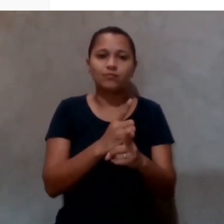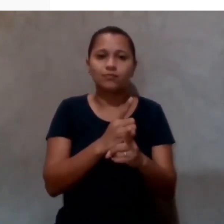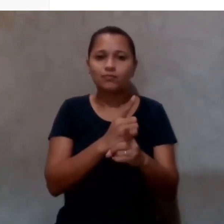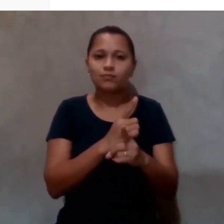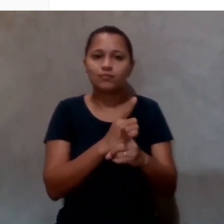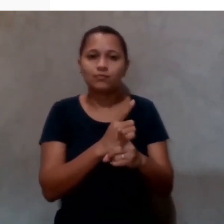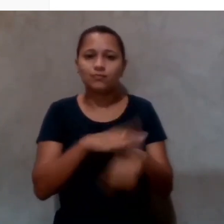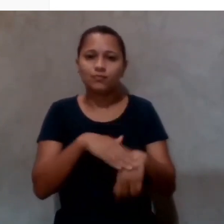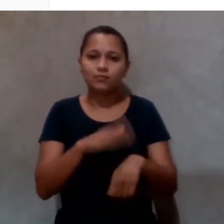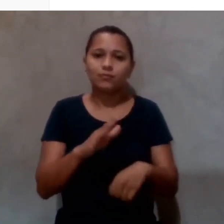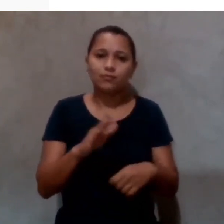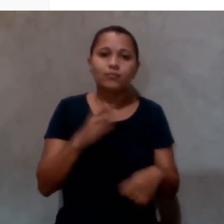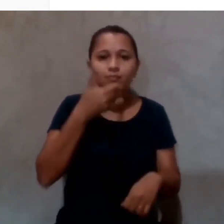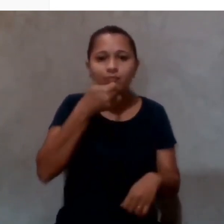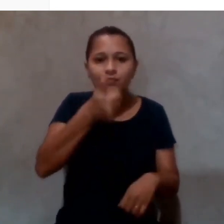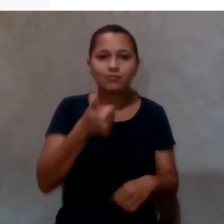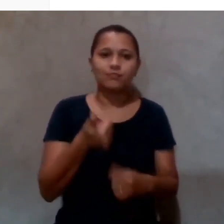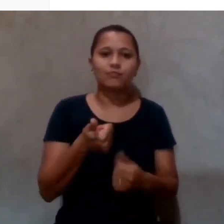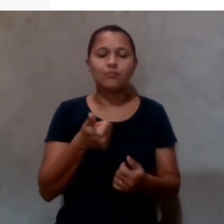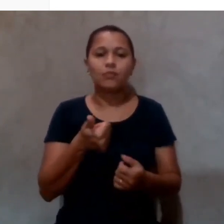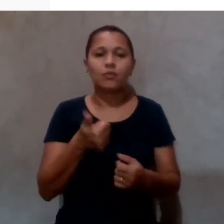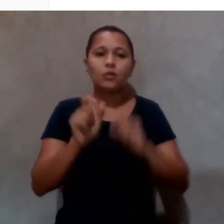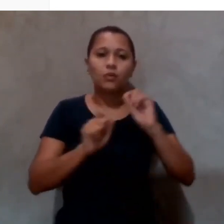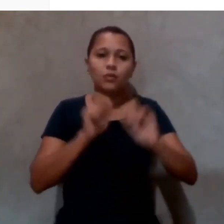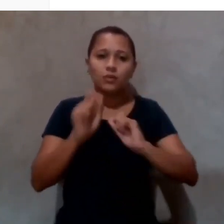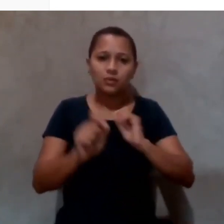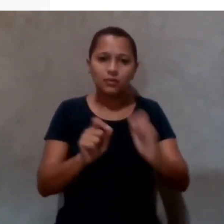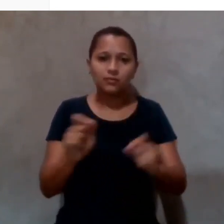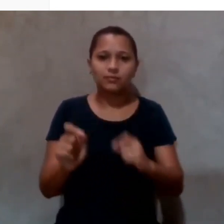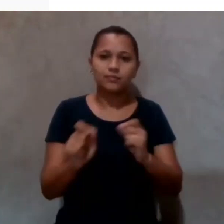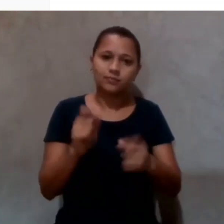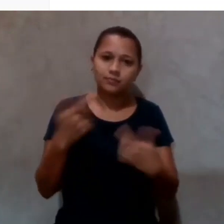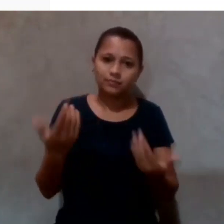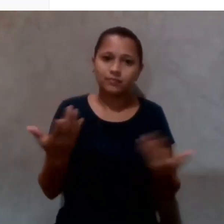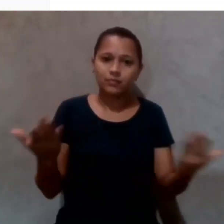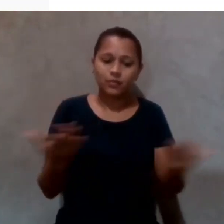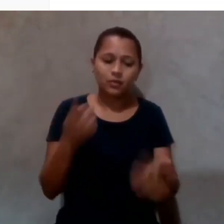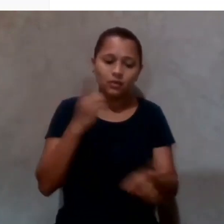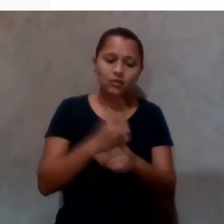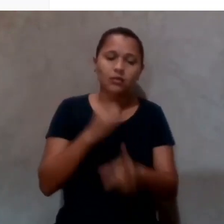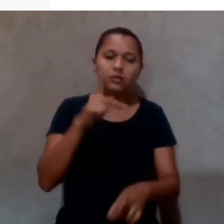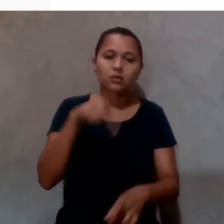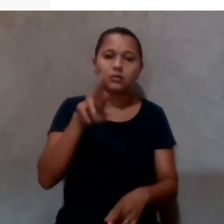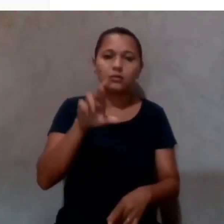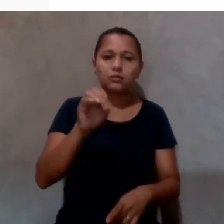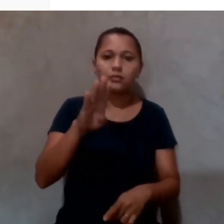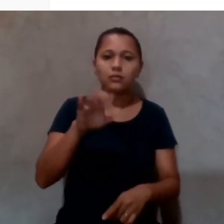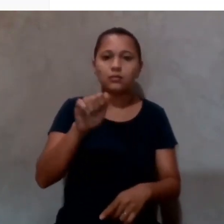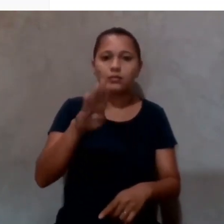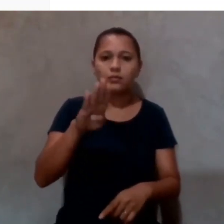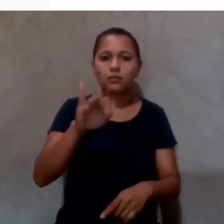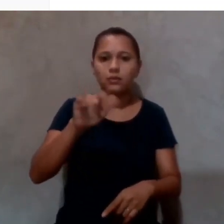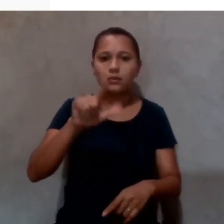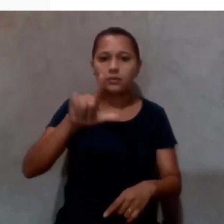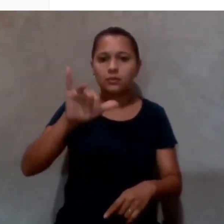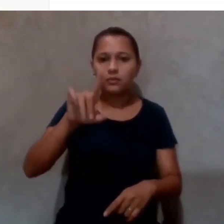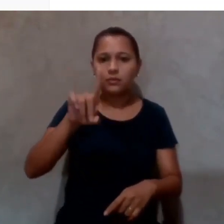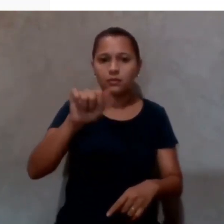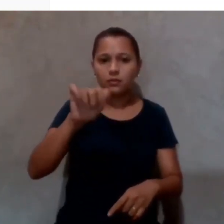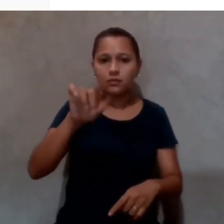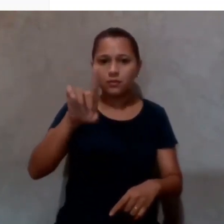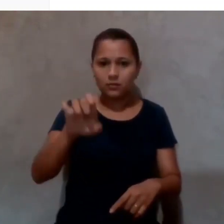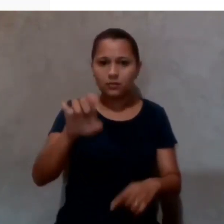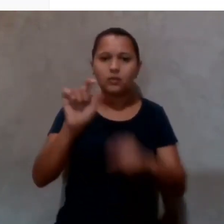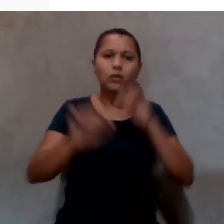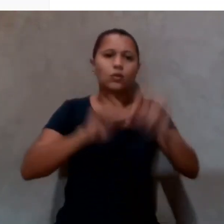utilizar é o princípio multiplicativo da contagem, que nós estudamos lá na análise combinatória. E o que diz esse